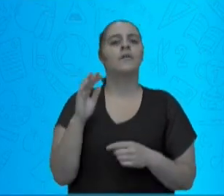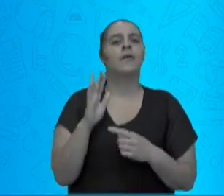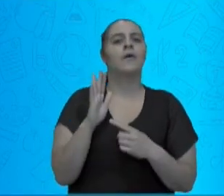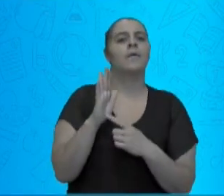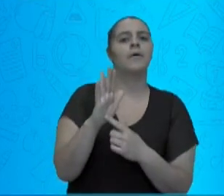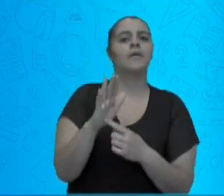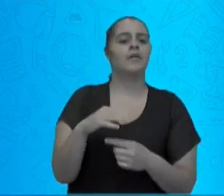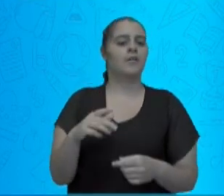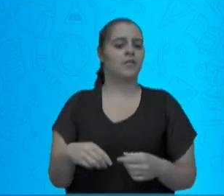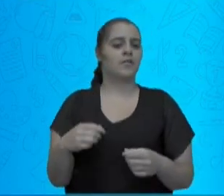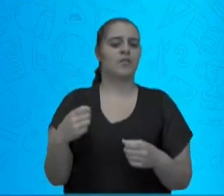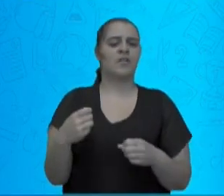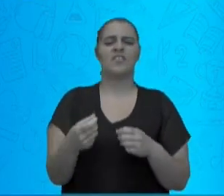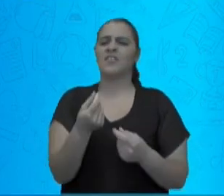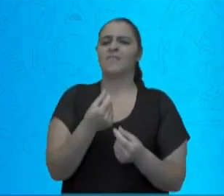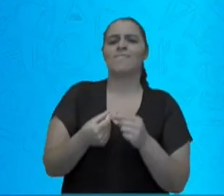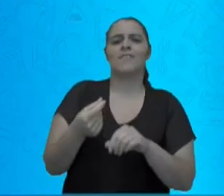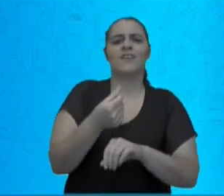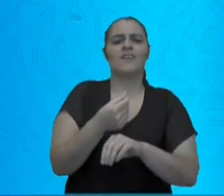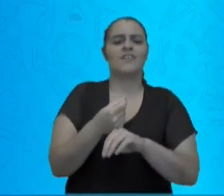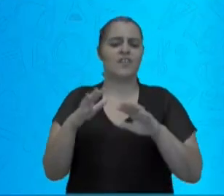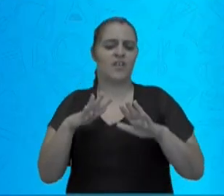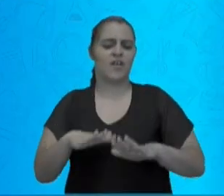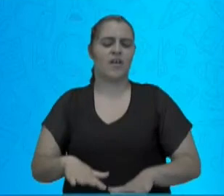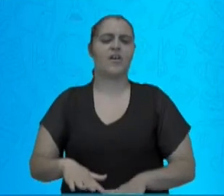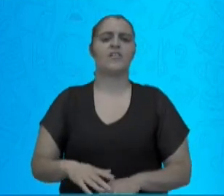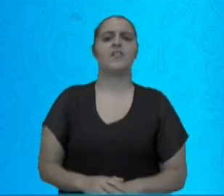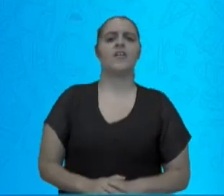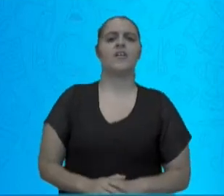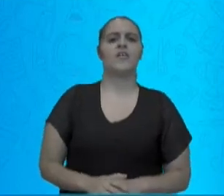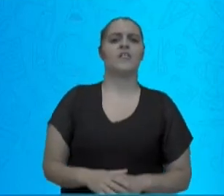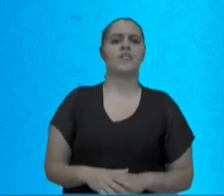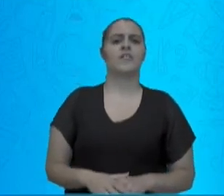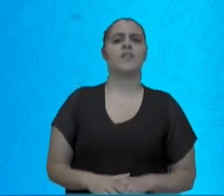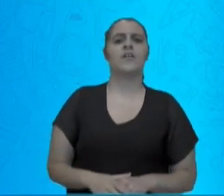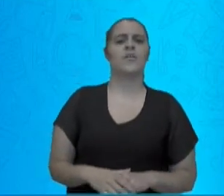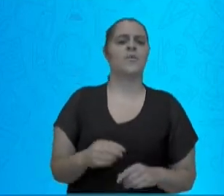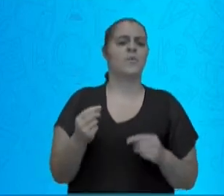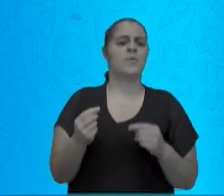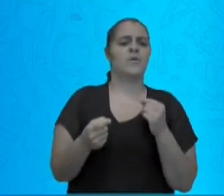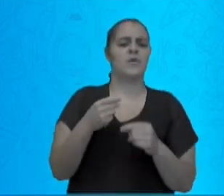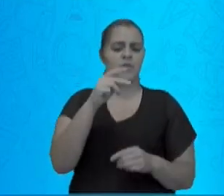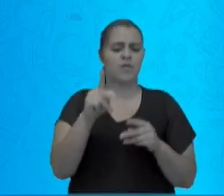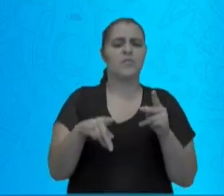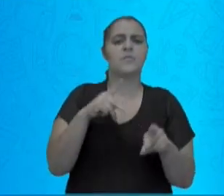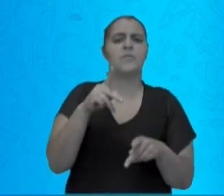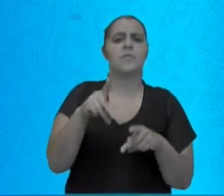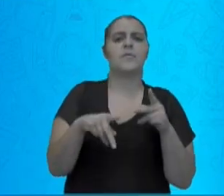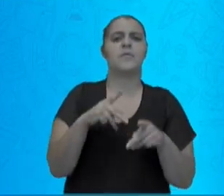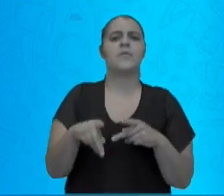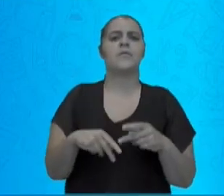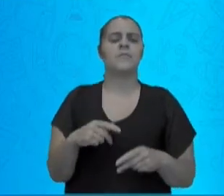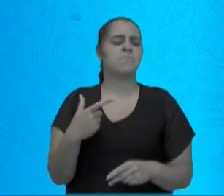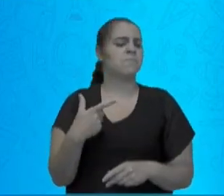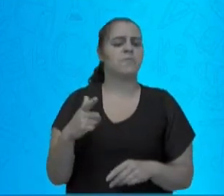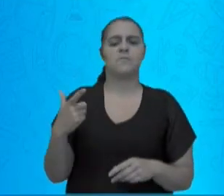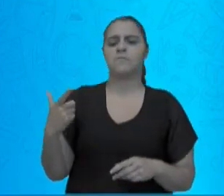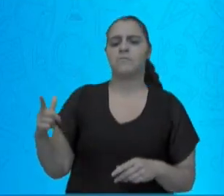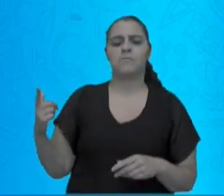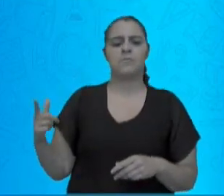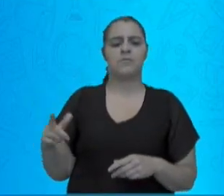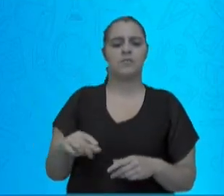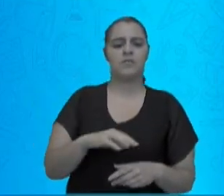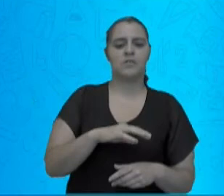questões econômicas. Tá certo? Então, quando um povo não tem o